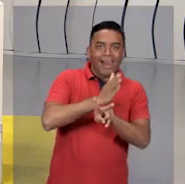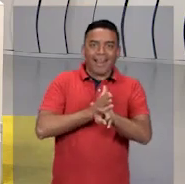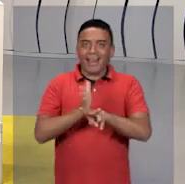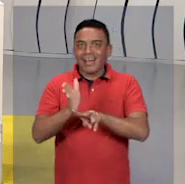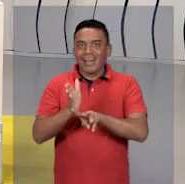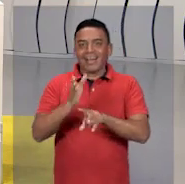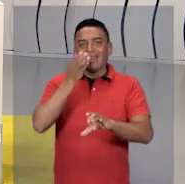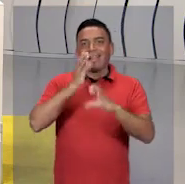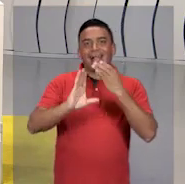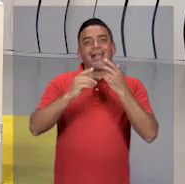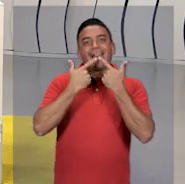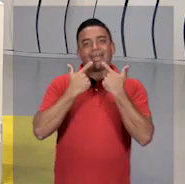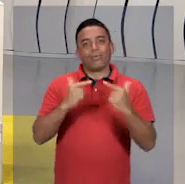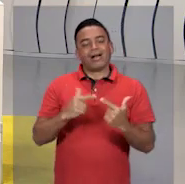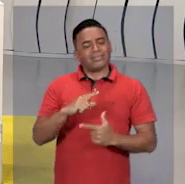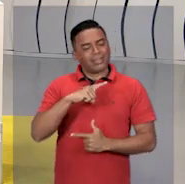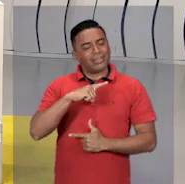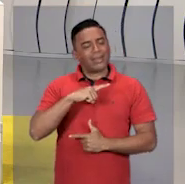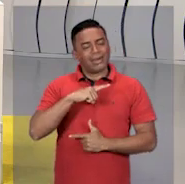tipo de linguagem.